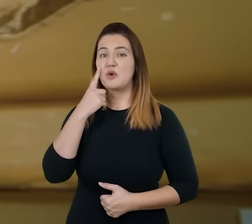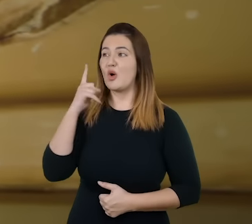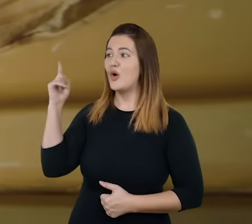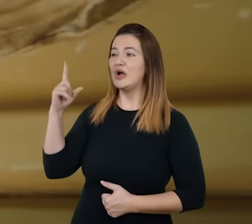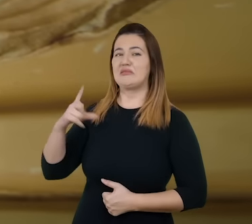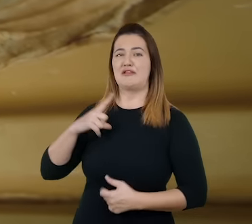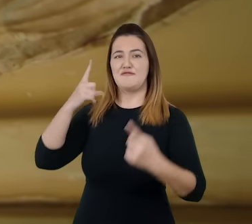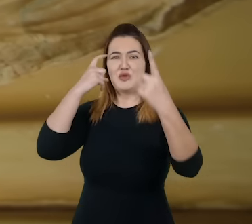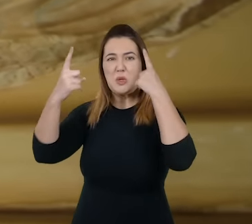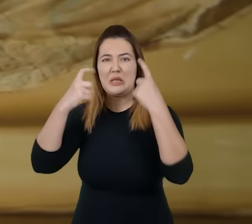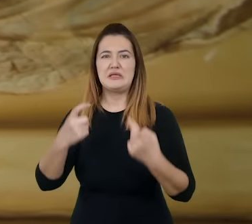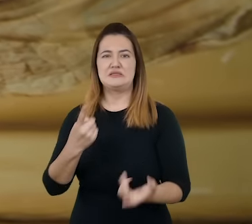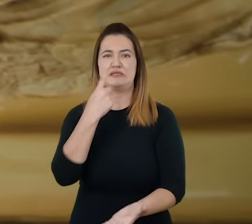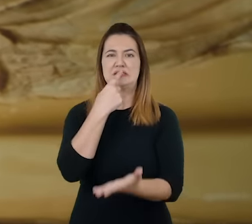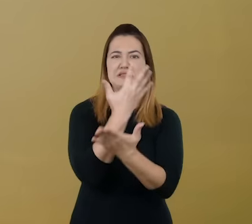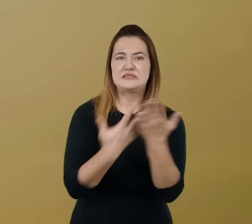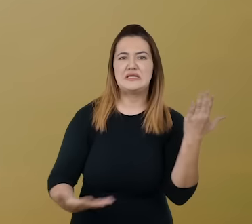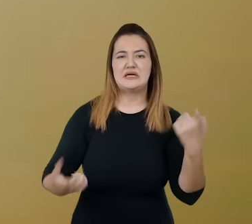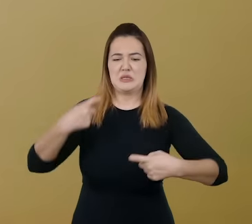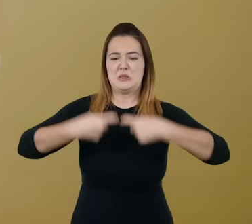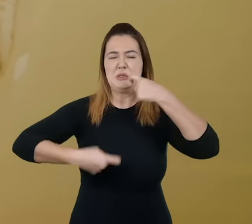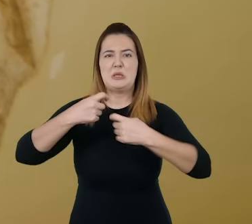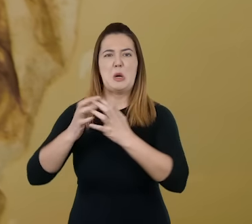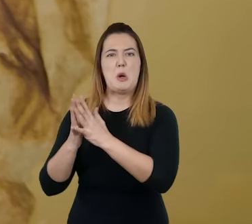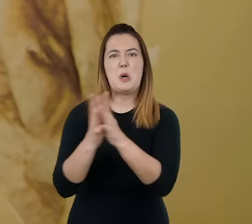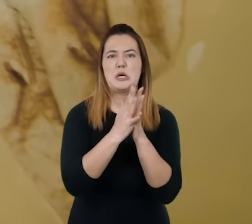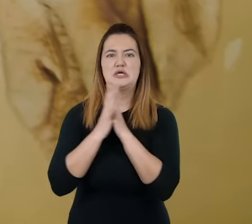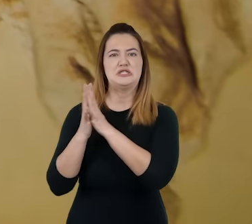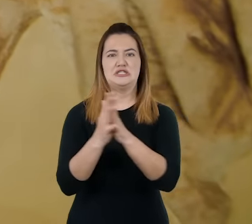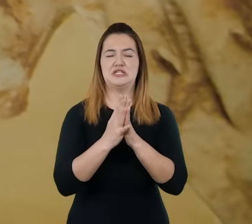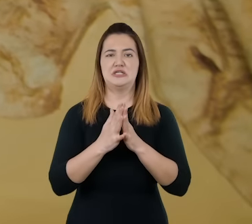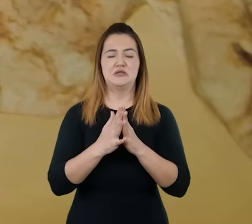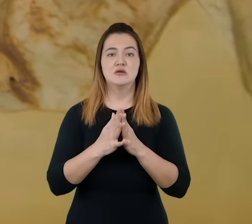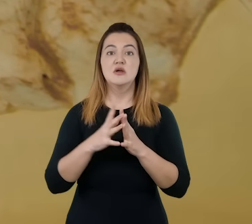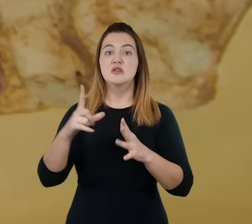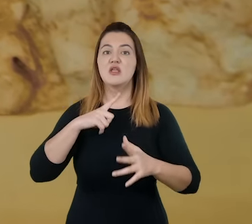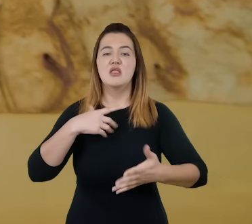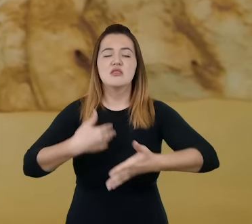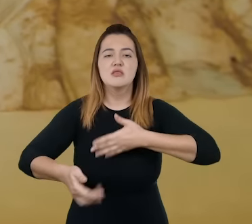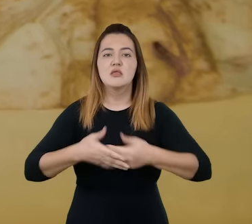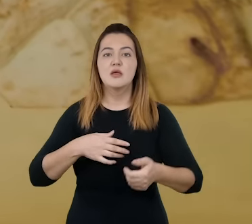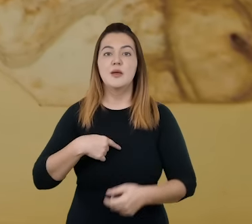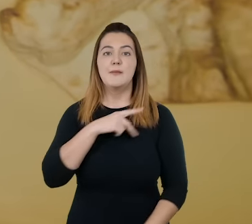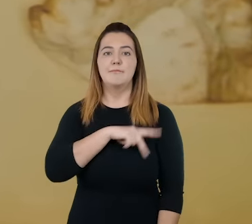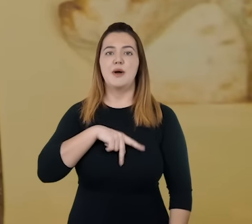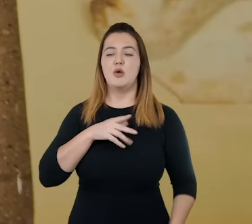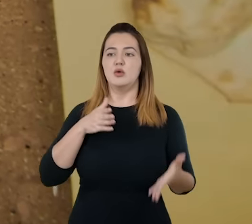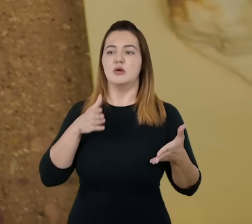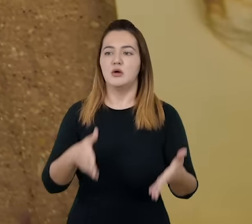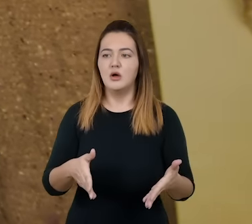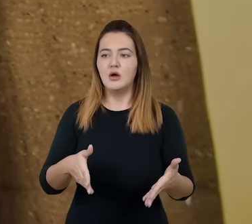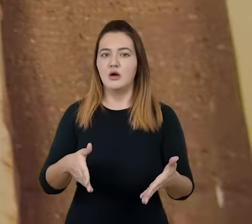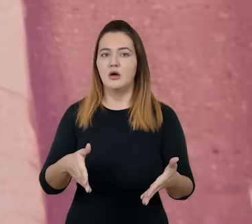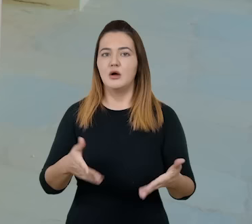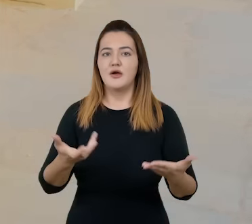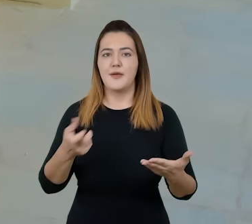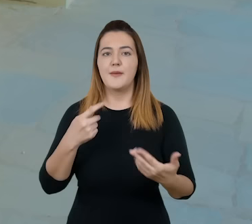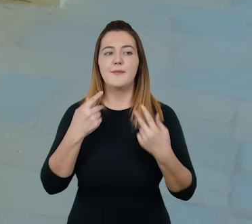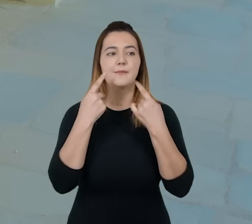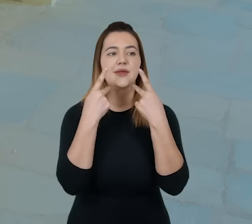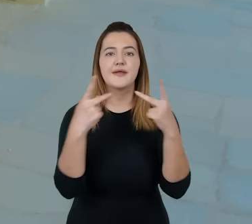sangue, violência, orgia, promiscuidade, e a tudo isso Paulo enfrentava com a espada da